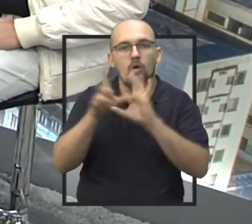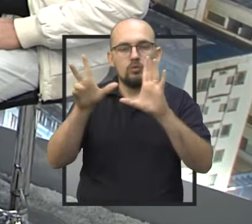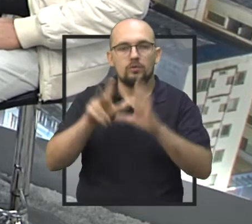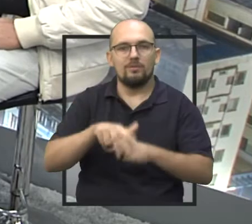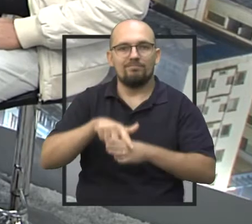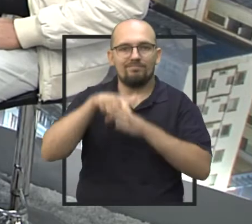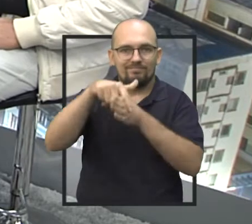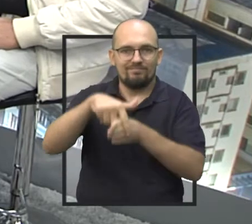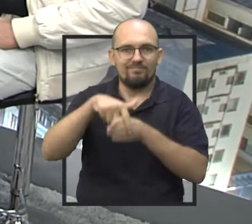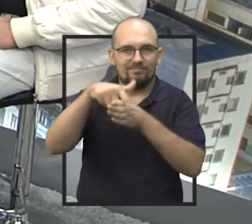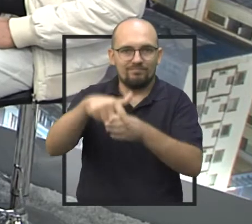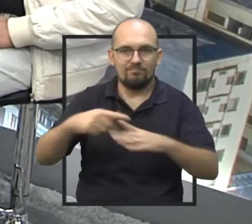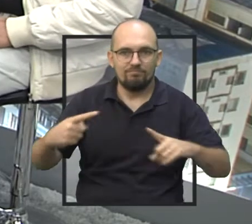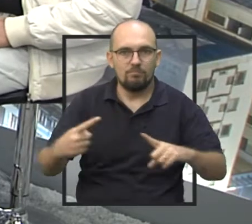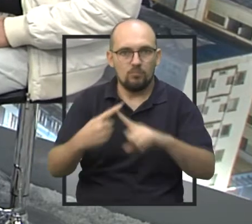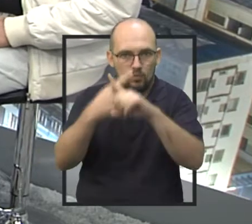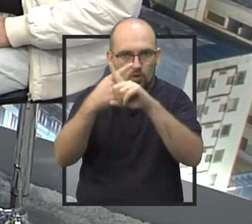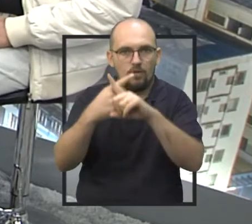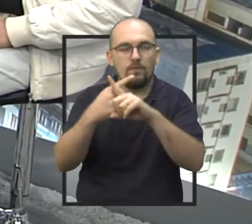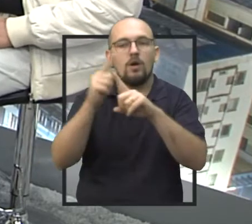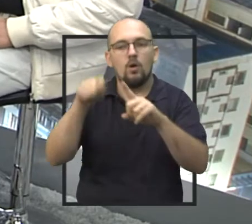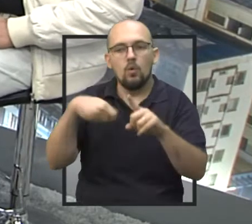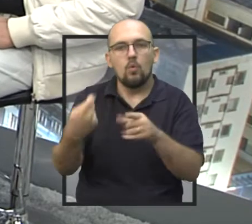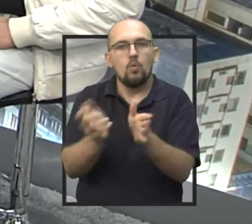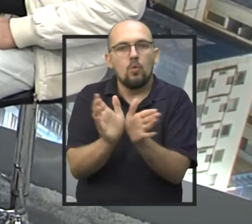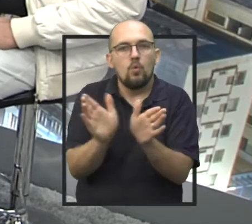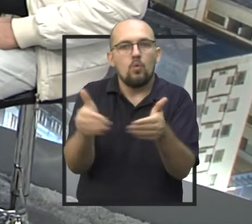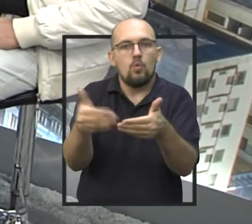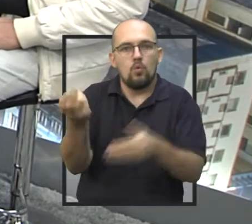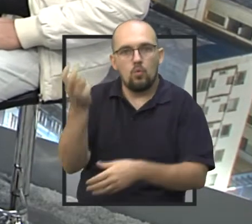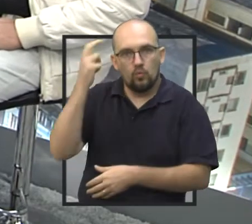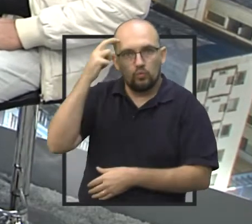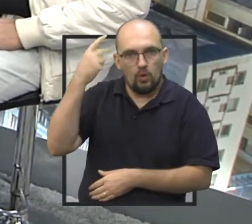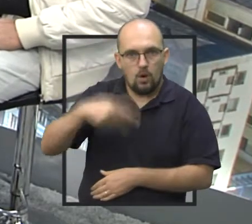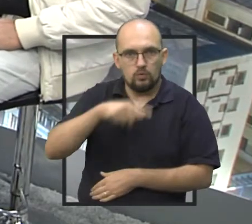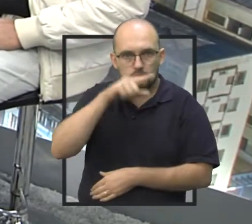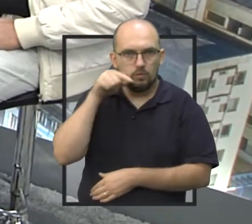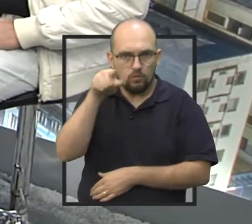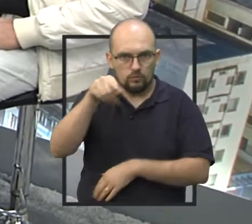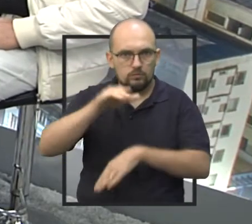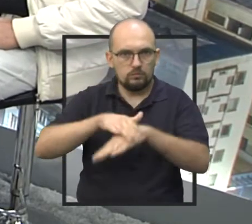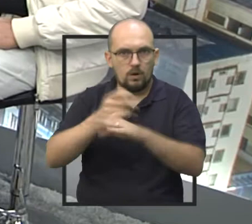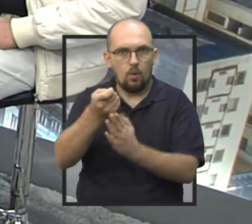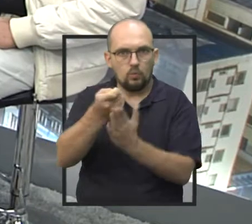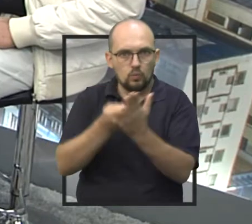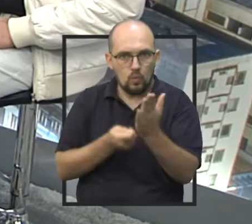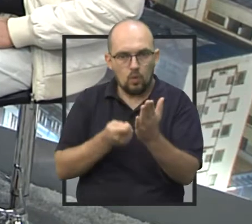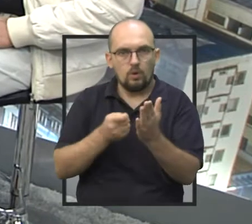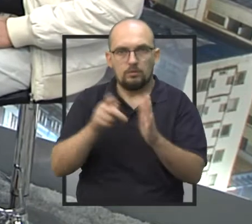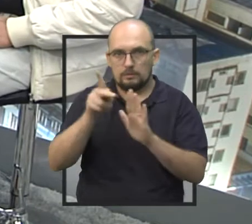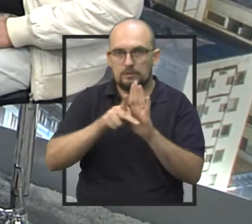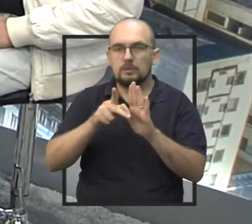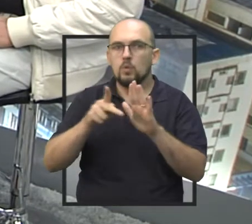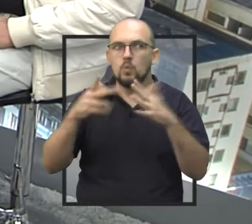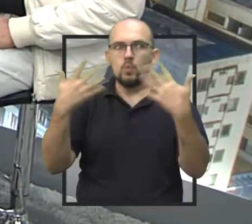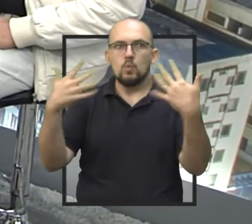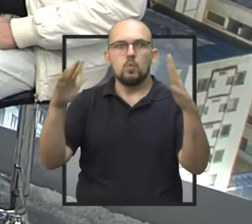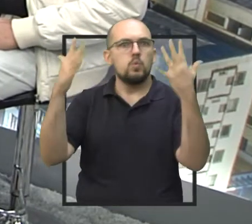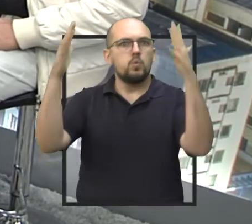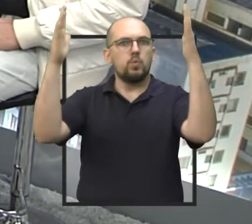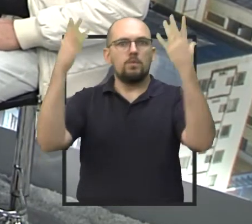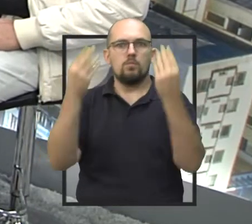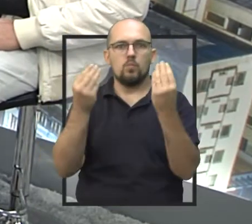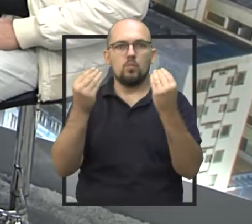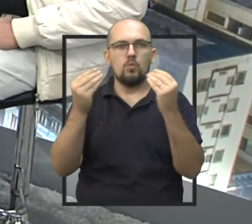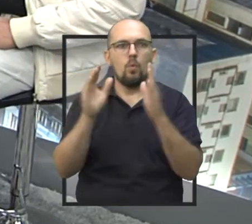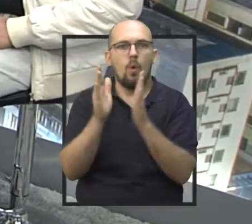patrimônio cultural aqui do município de Jaú. O senhor é um dos autores deste projeto que foi bastante comemorada a